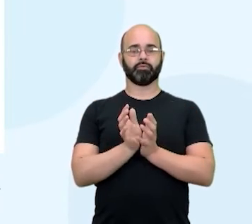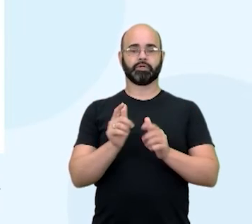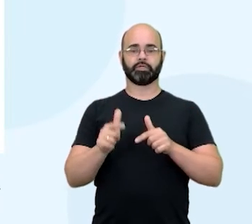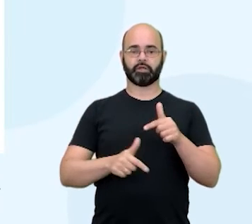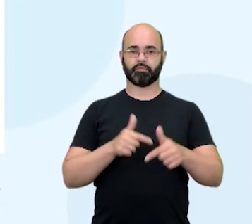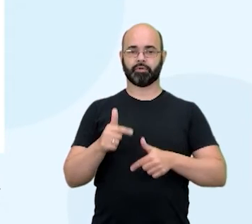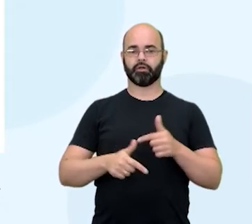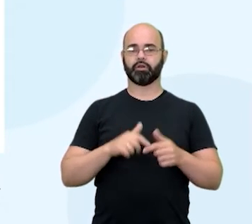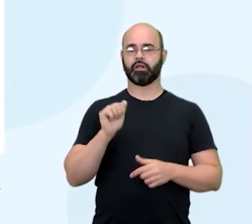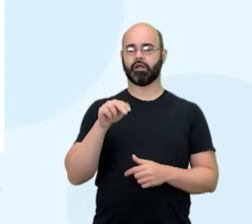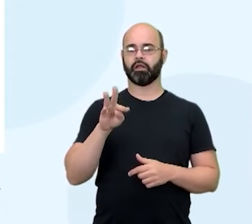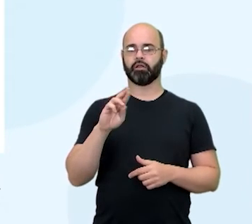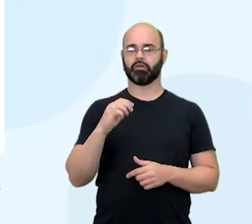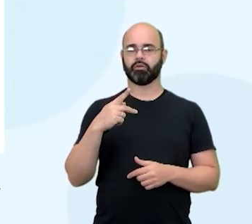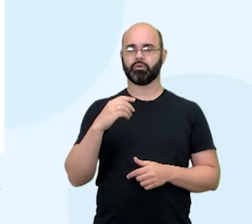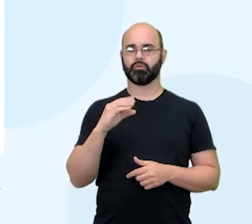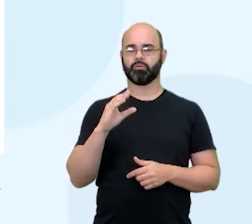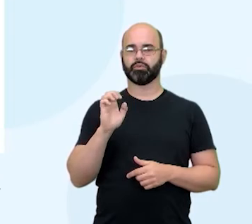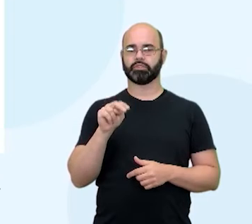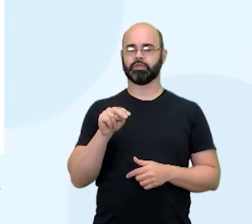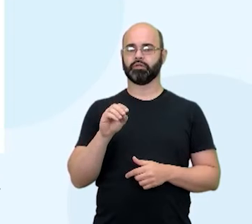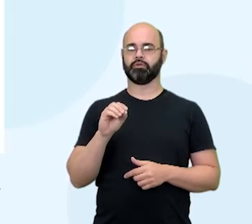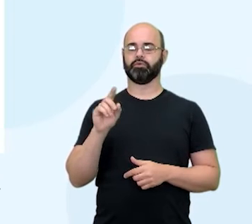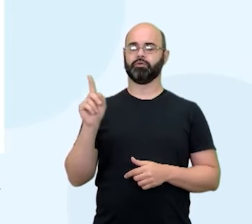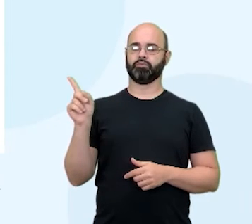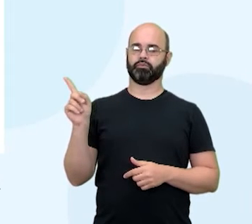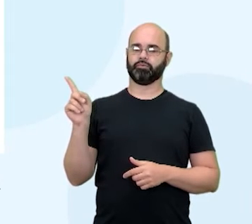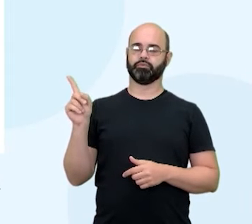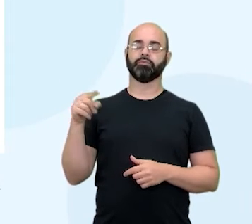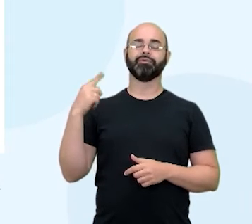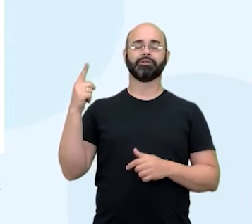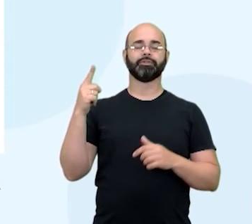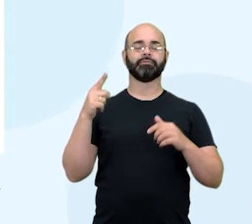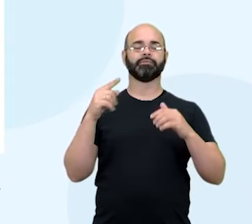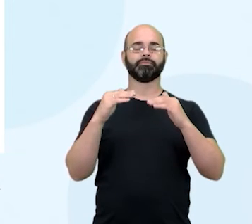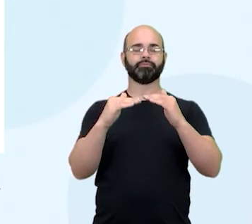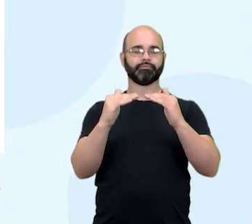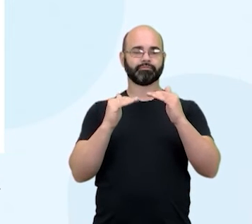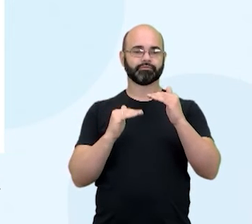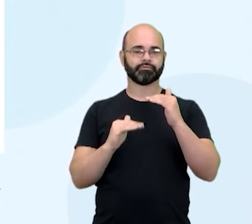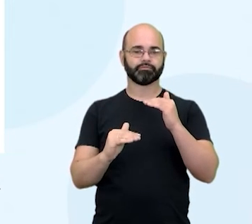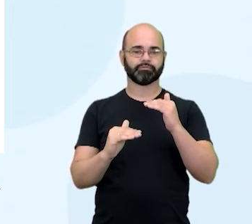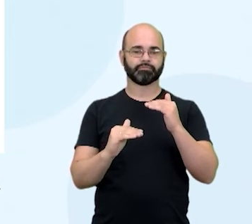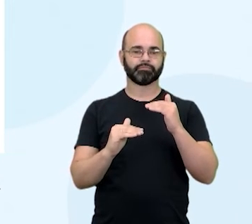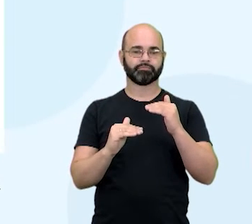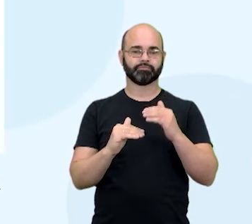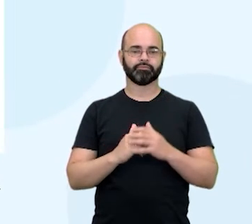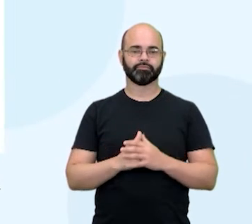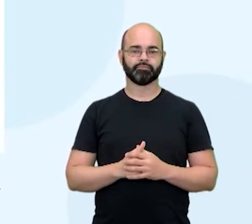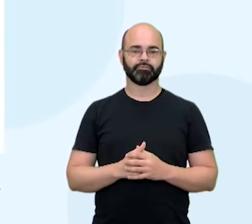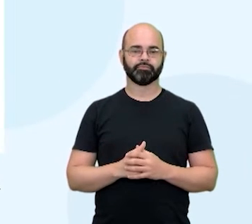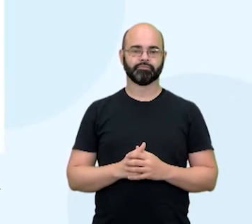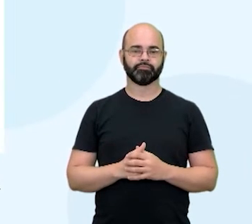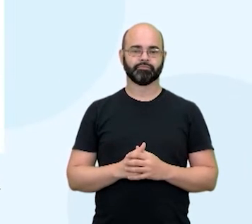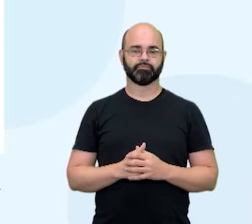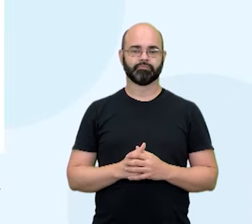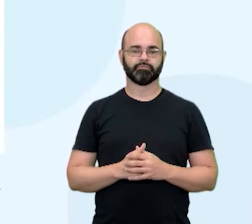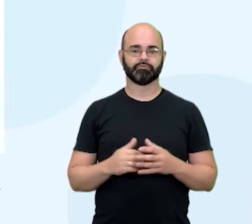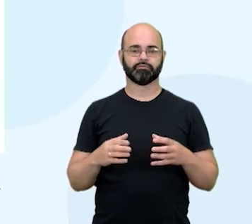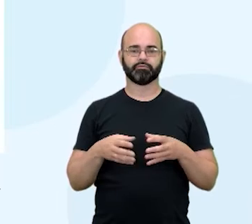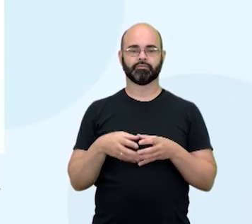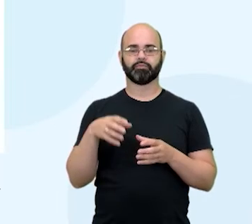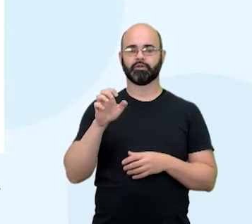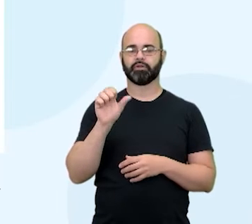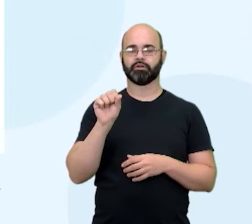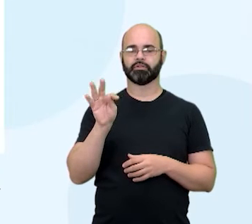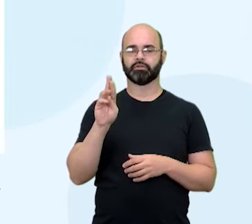antropoceno, né, na parte lá da base, né, depois teve lá uma subcomissão da estratigrafia